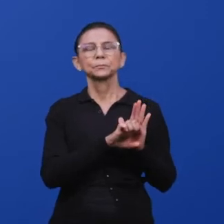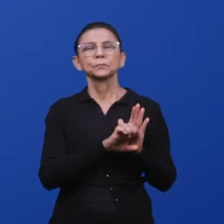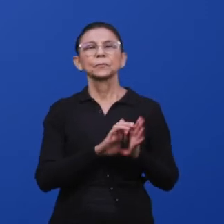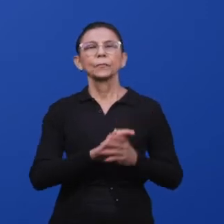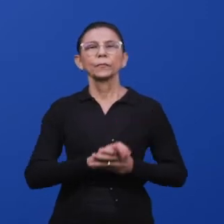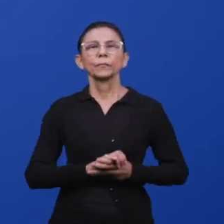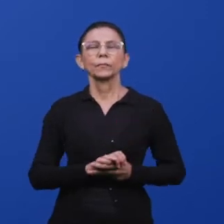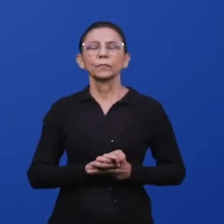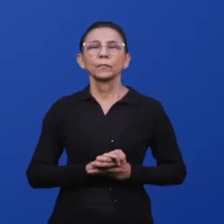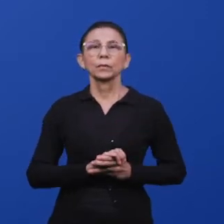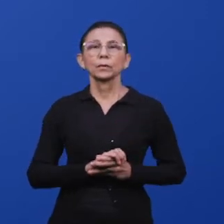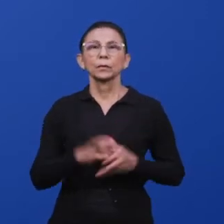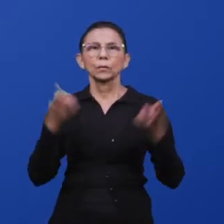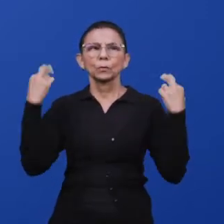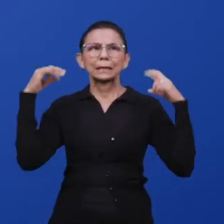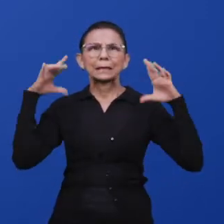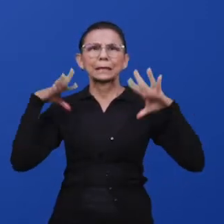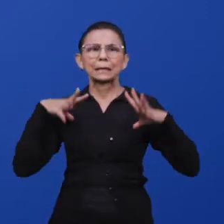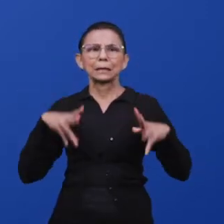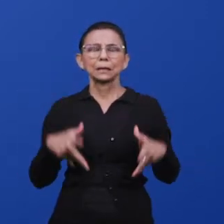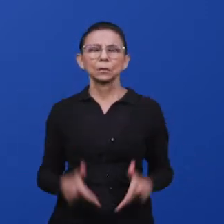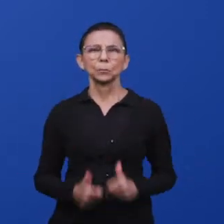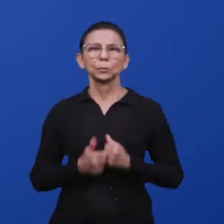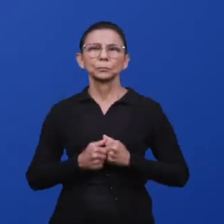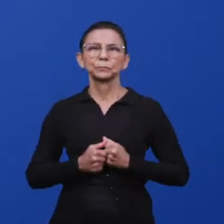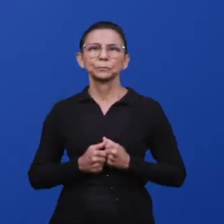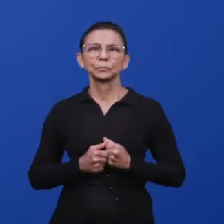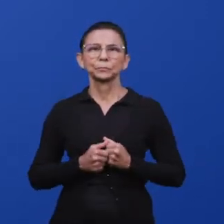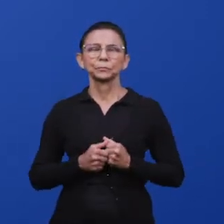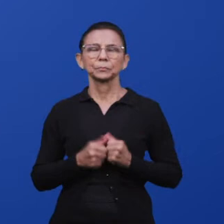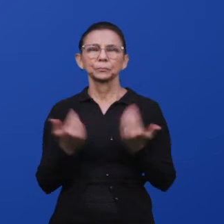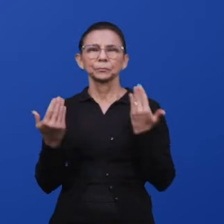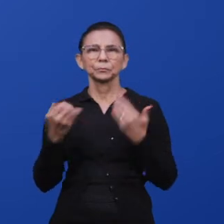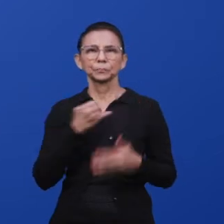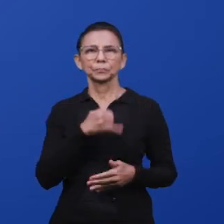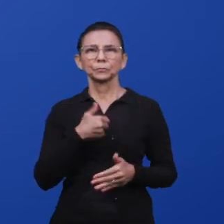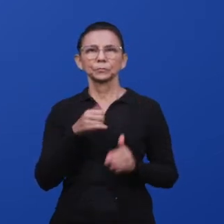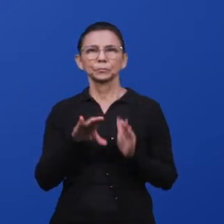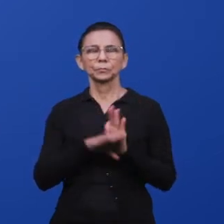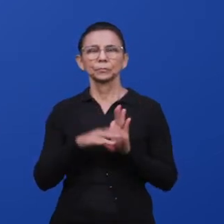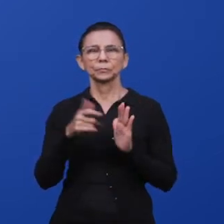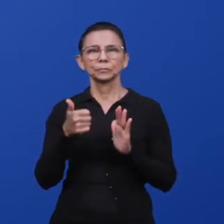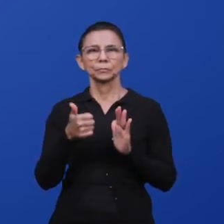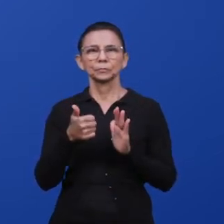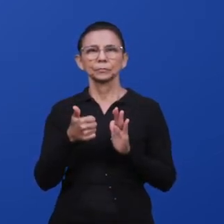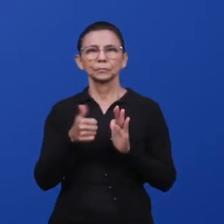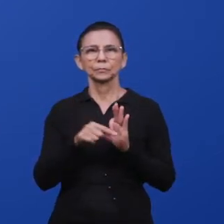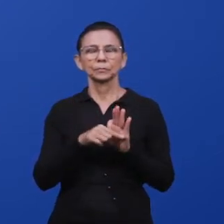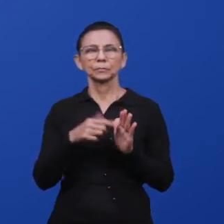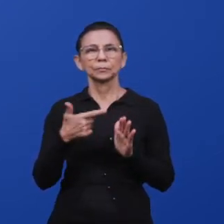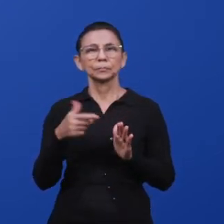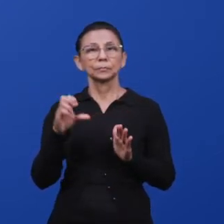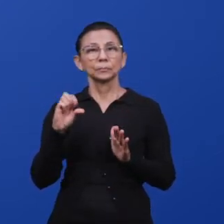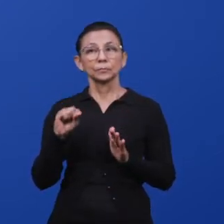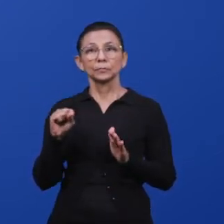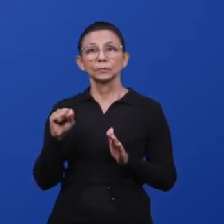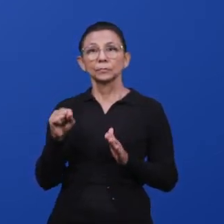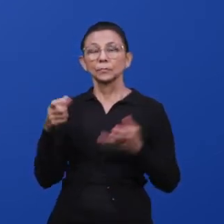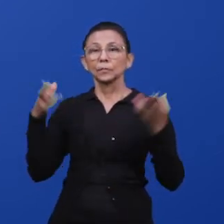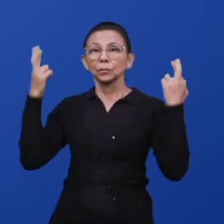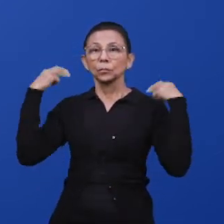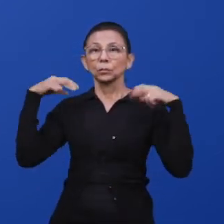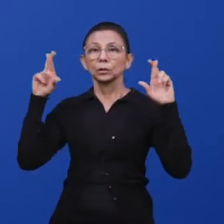sem mácula, mancha. Com o texto de João, capítulo 1, verso 29. Eis o Cordeiro de Deus que tira o pecado do